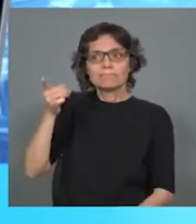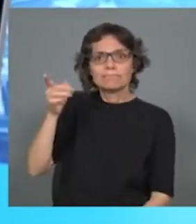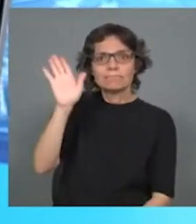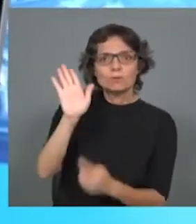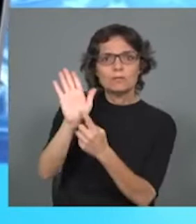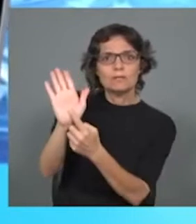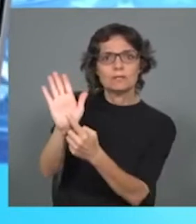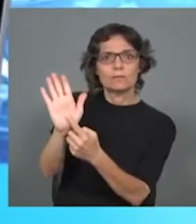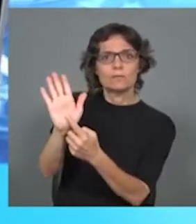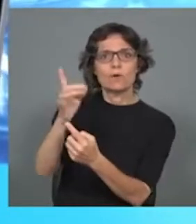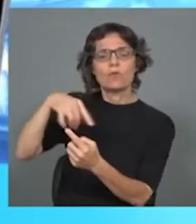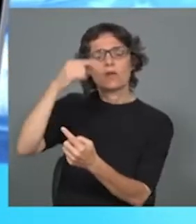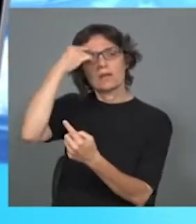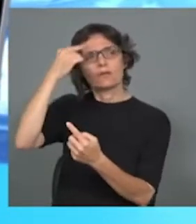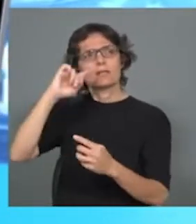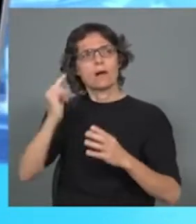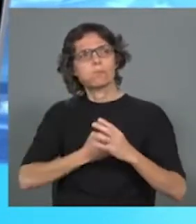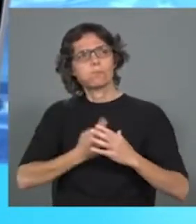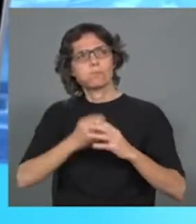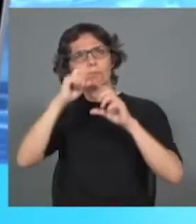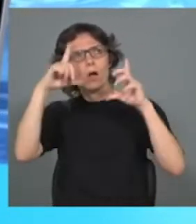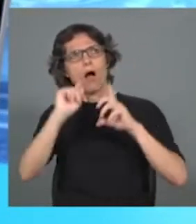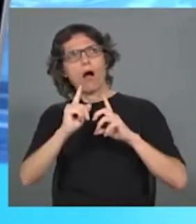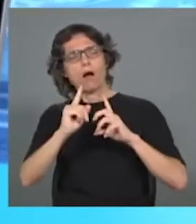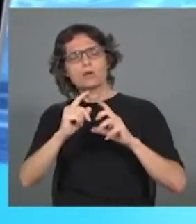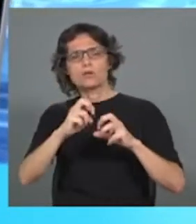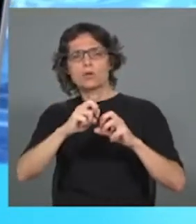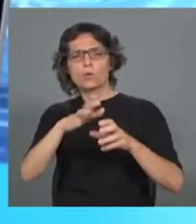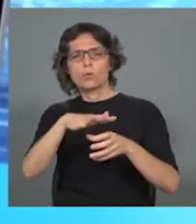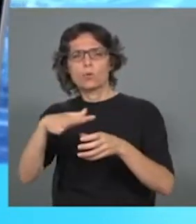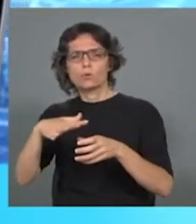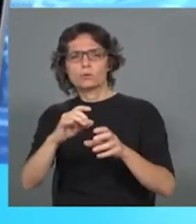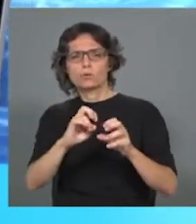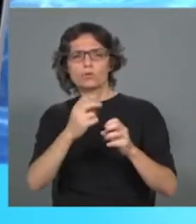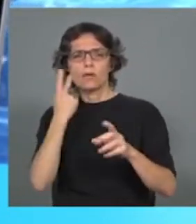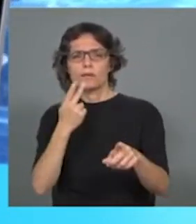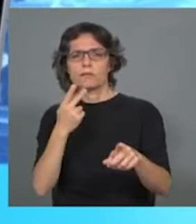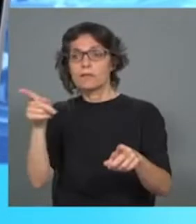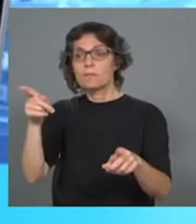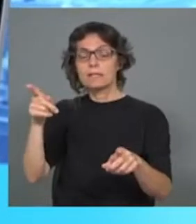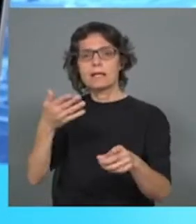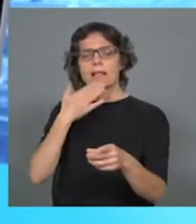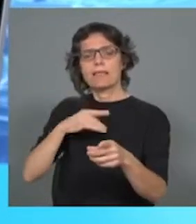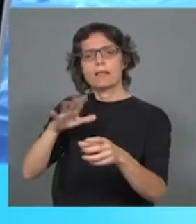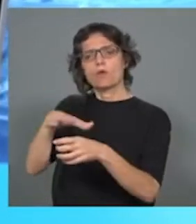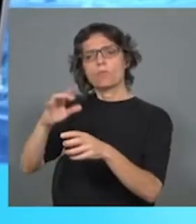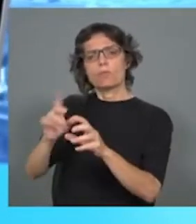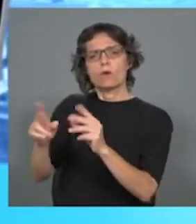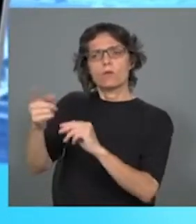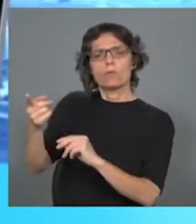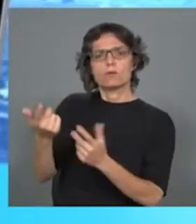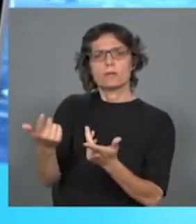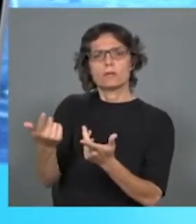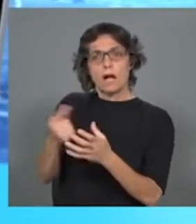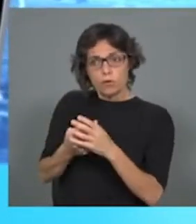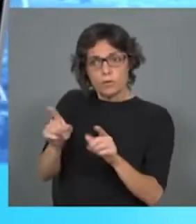associamos ou rotulamos a solidão com determinadas circunstâncias da vida e ela está presente noutras que